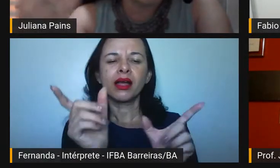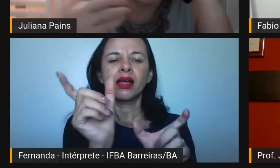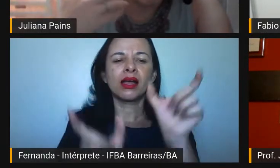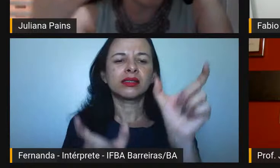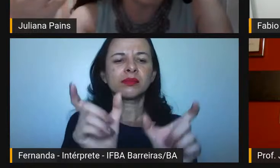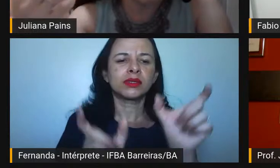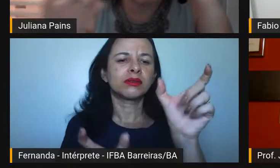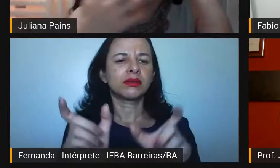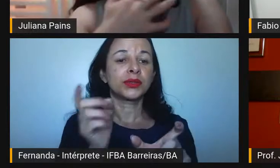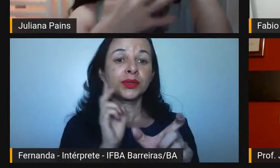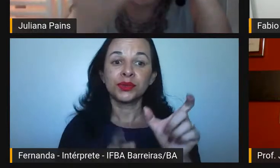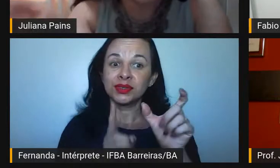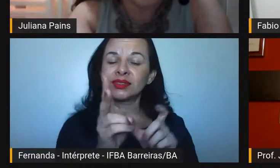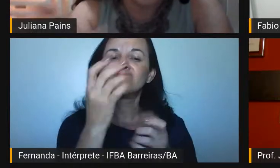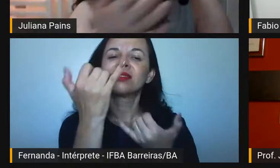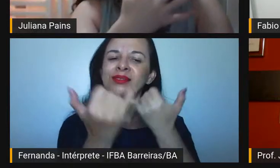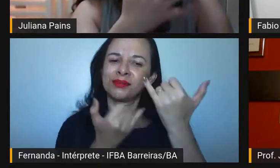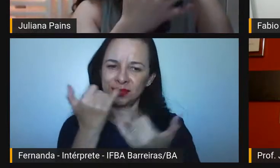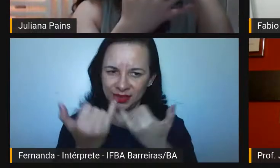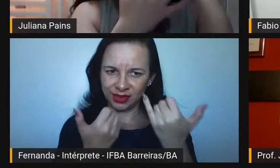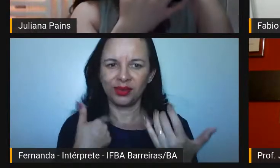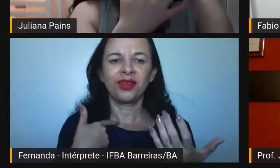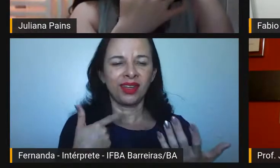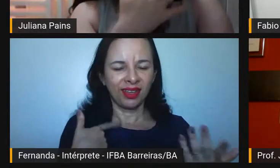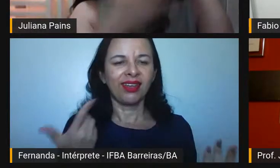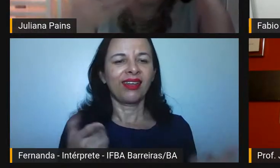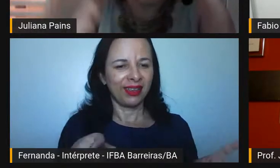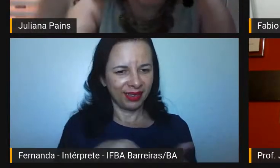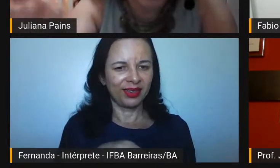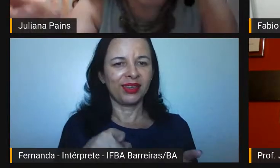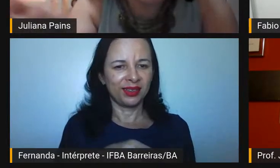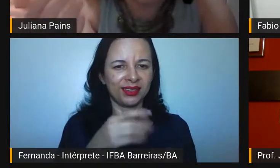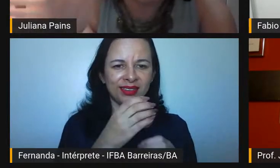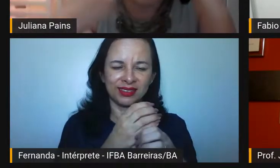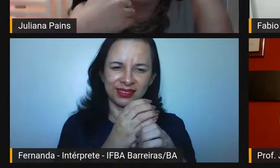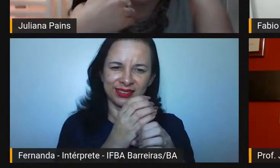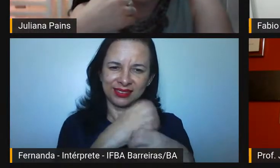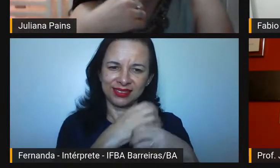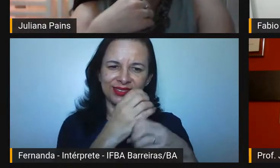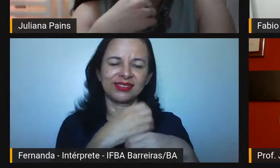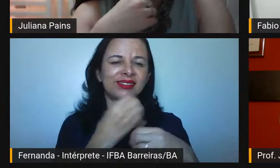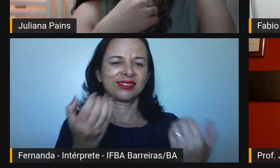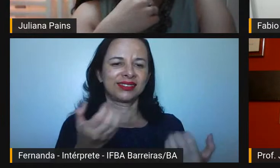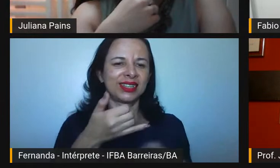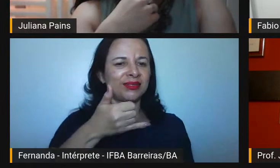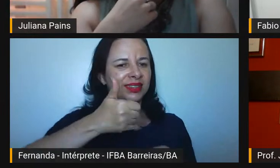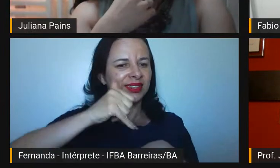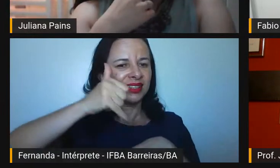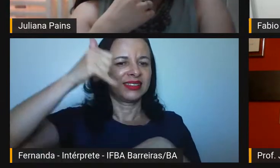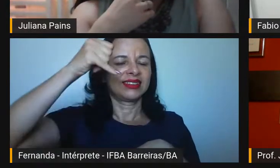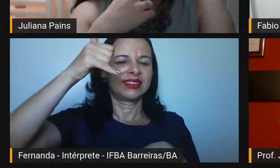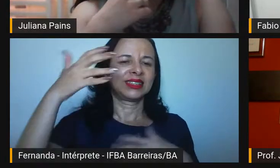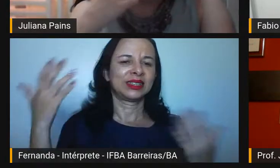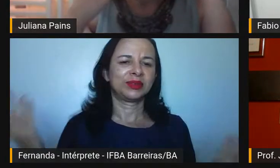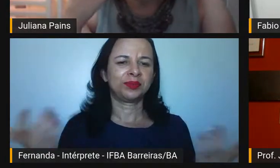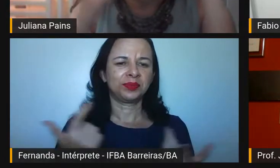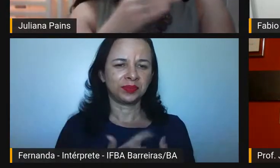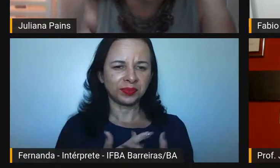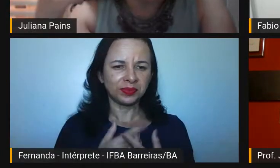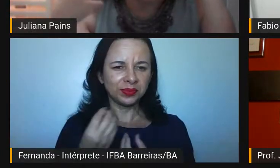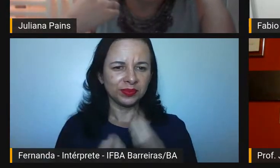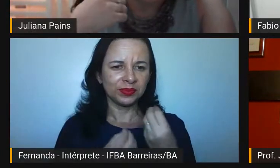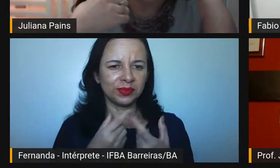Eu sempre brinco com meus alunos eu sou engenheiro lá e precisa também é também não né que você da Computação você de eletricista mas